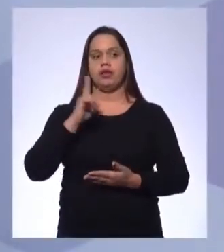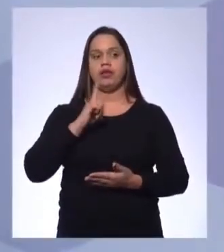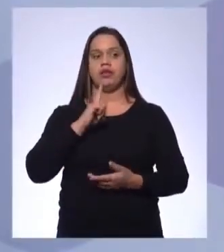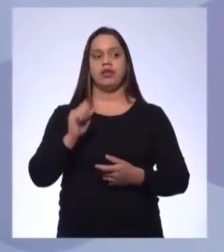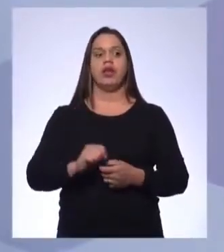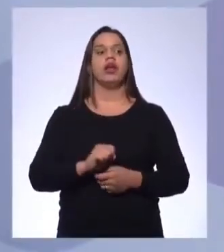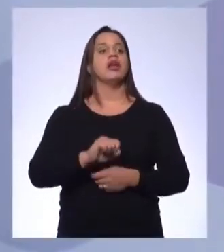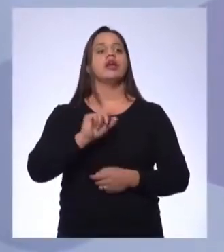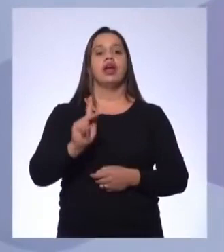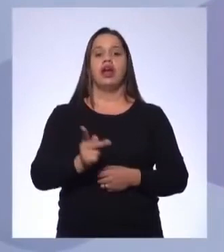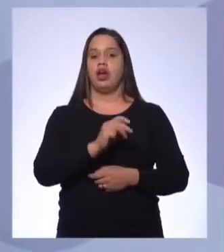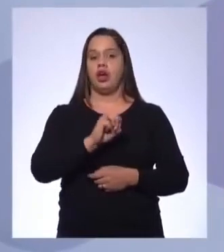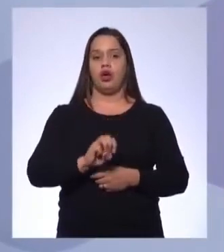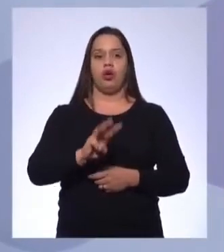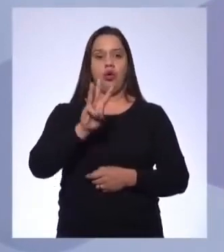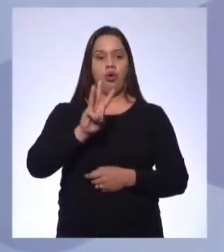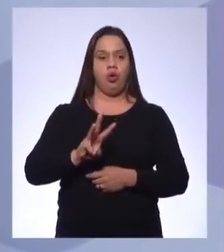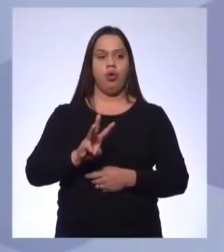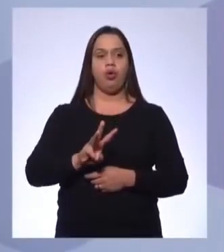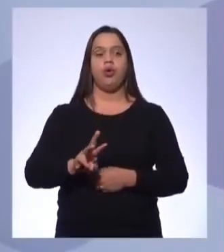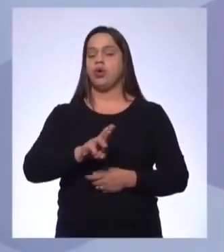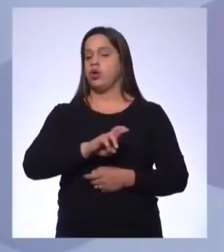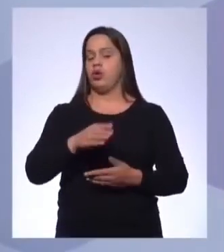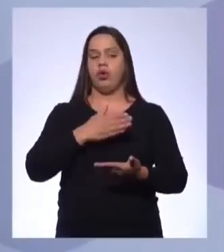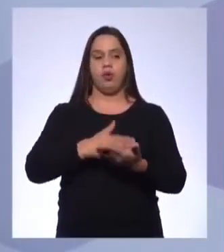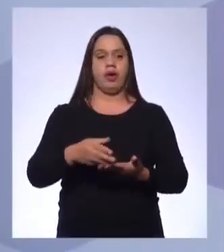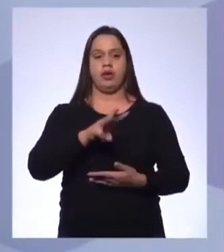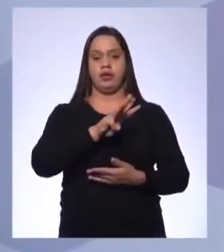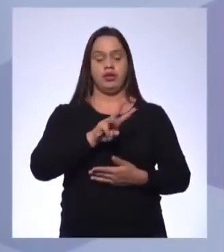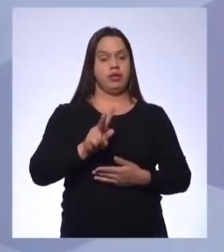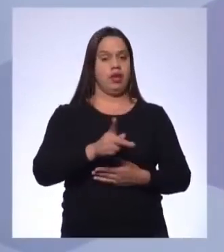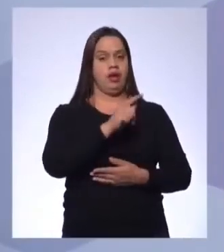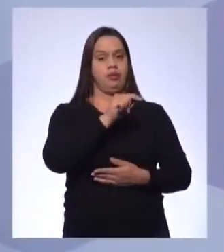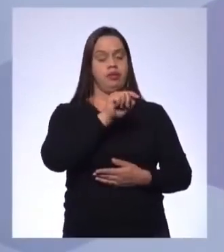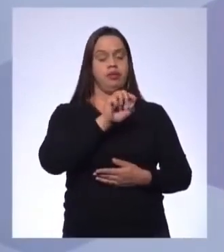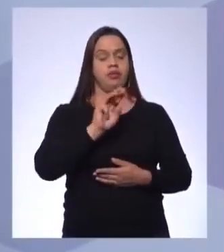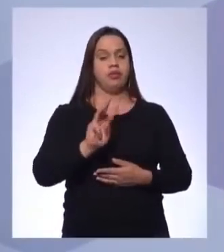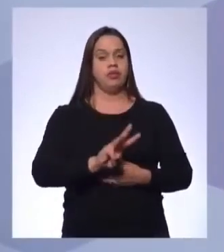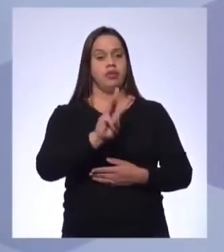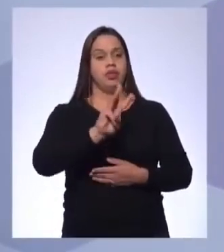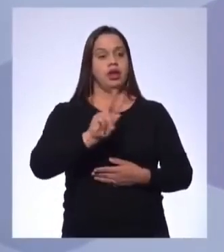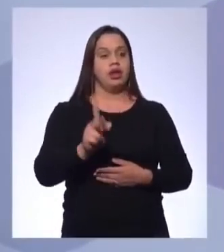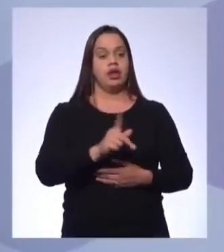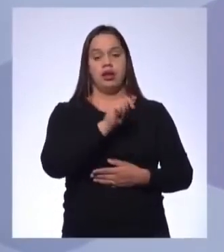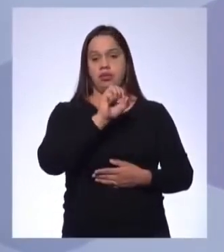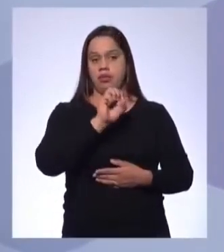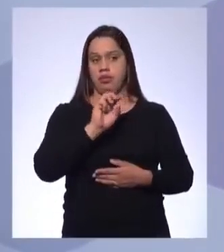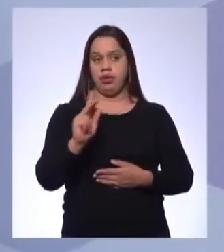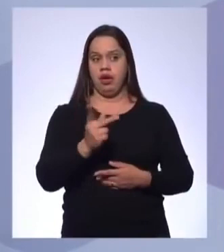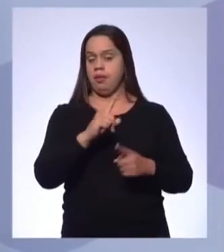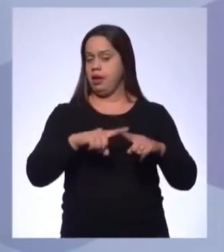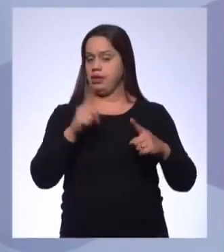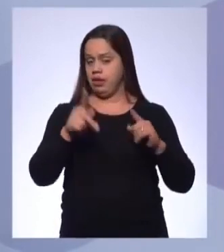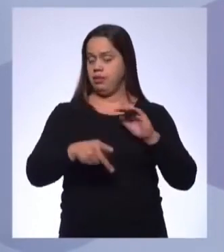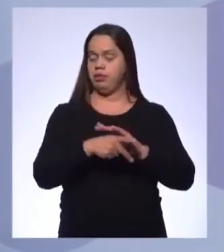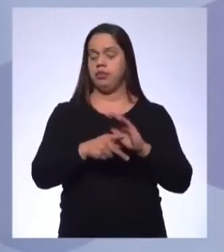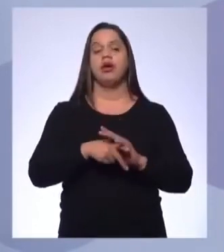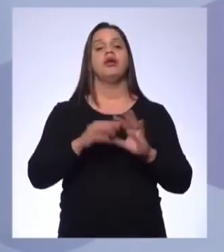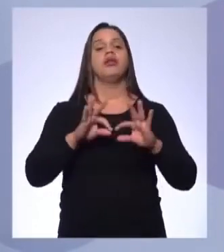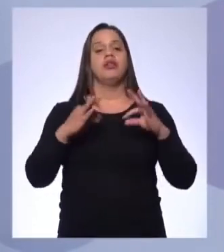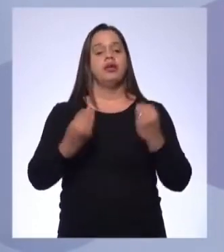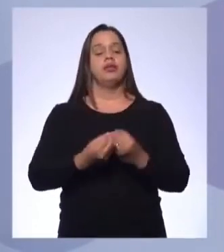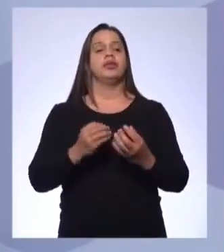many, how much, que não começam com WH, mas eles fazem parte aqui dessa família, tá? Então, quando tem